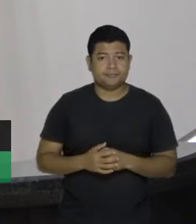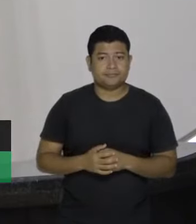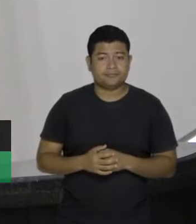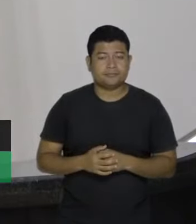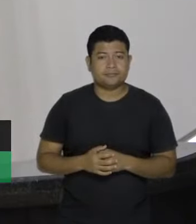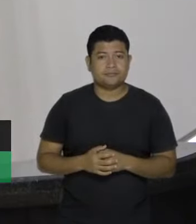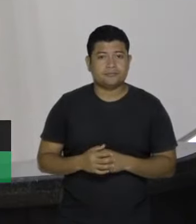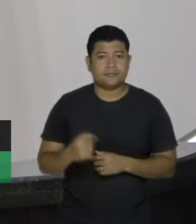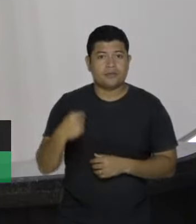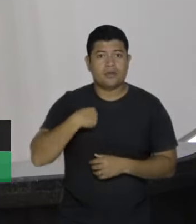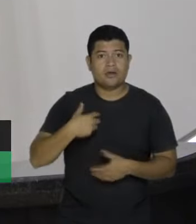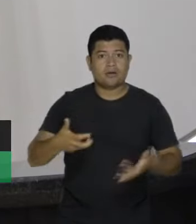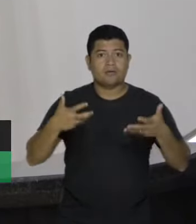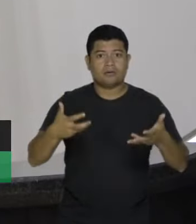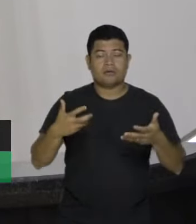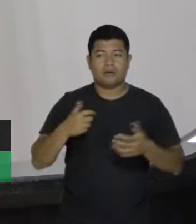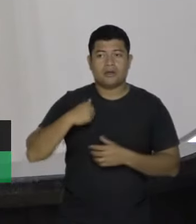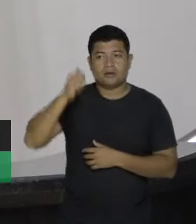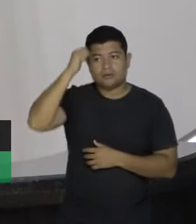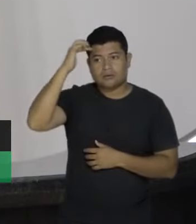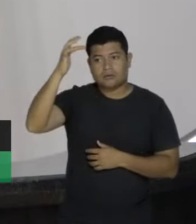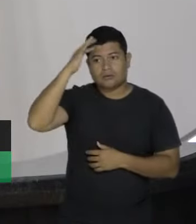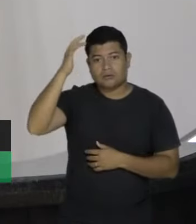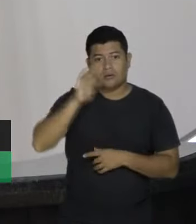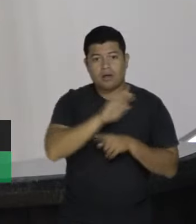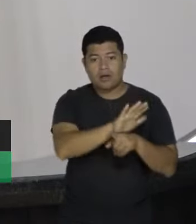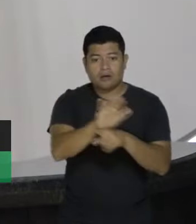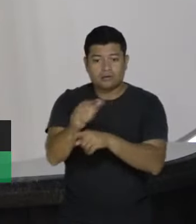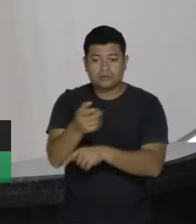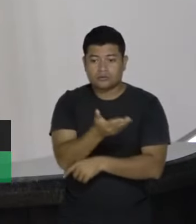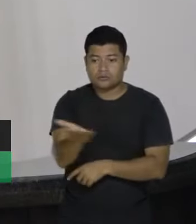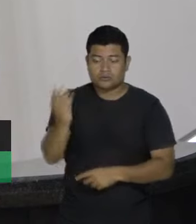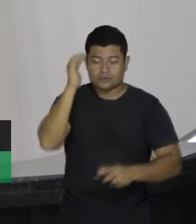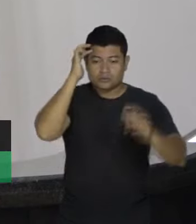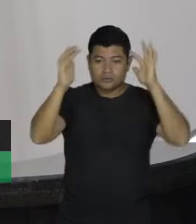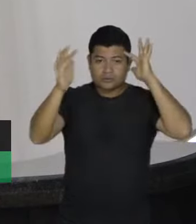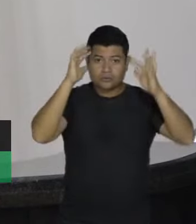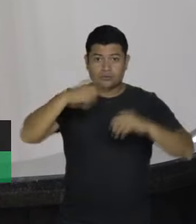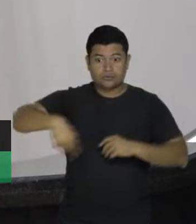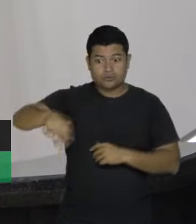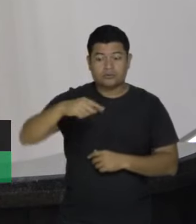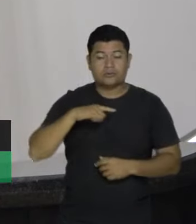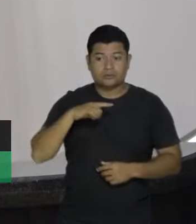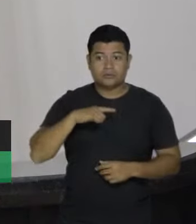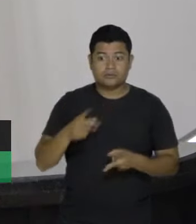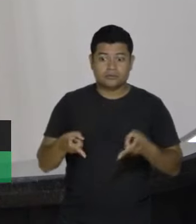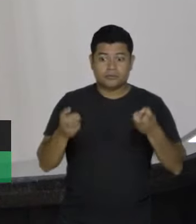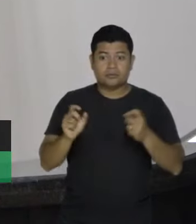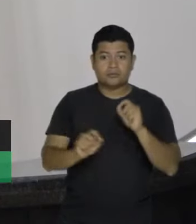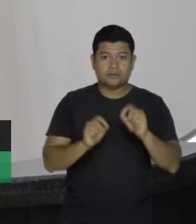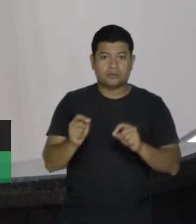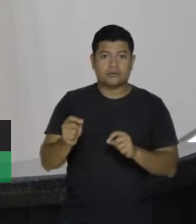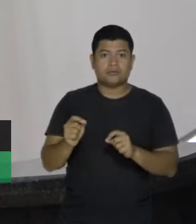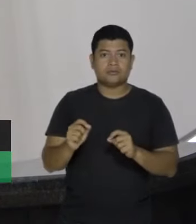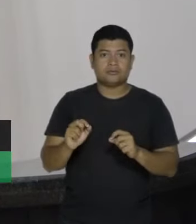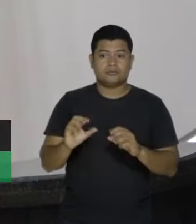E eu quero aqui fazer uma reflexão com os senhores. Nós todos estamos percebendo, como seres humanos, o quanto o planeta